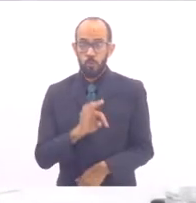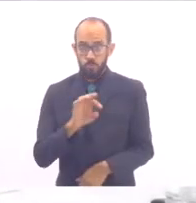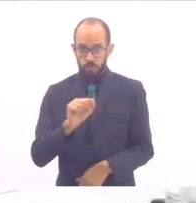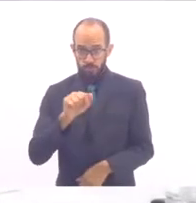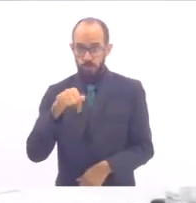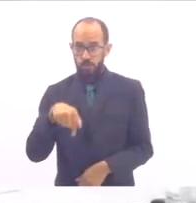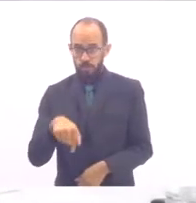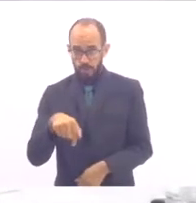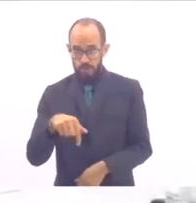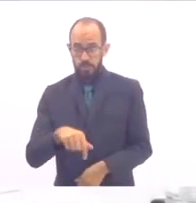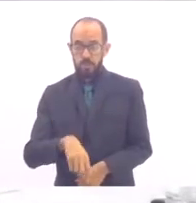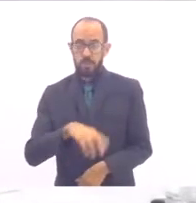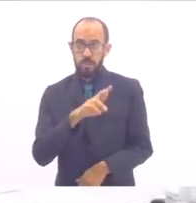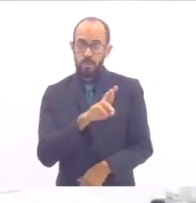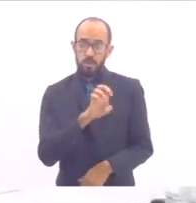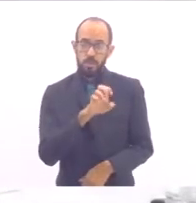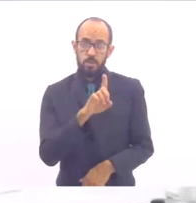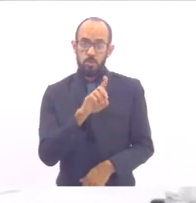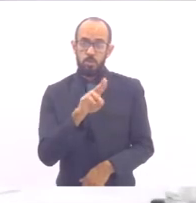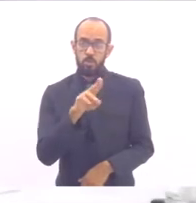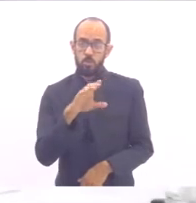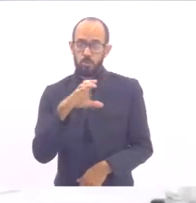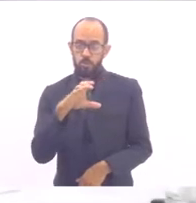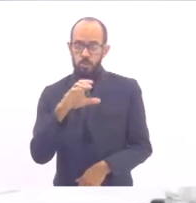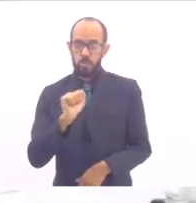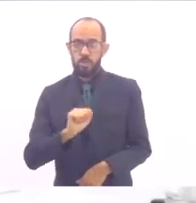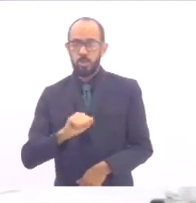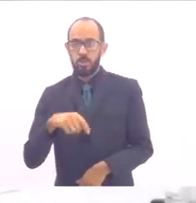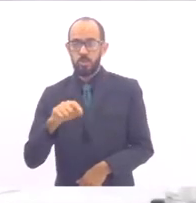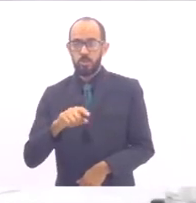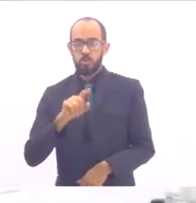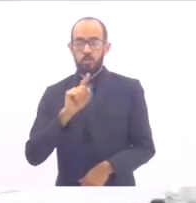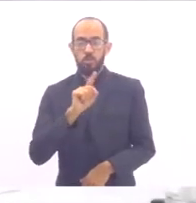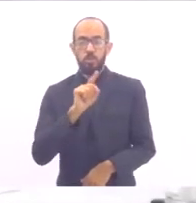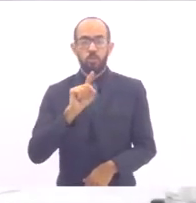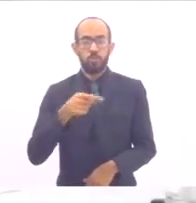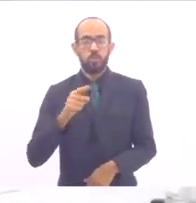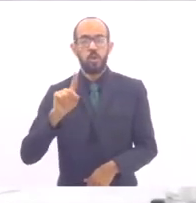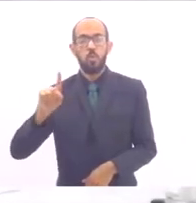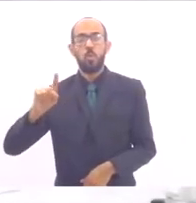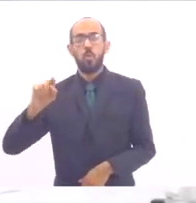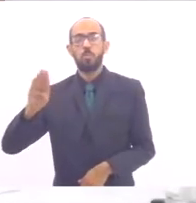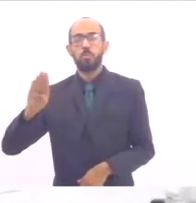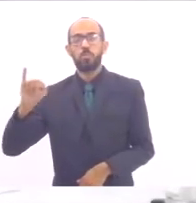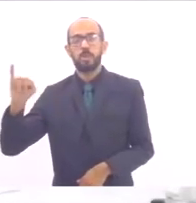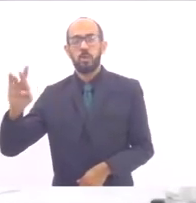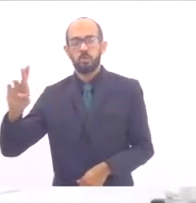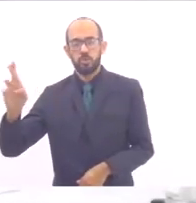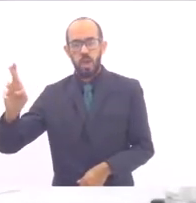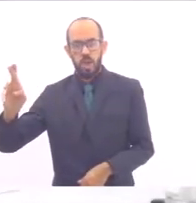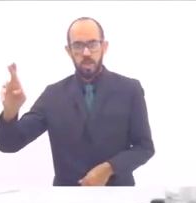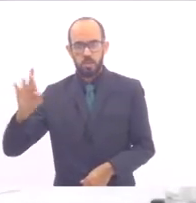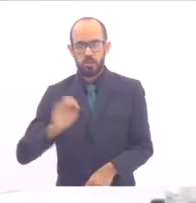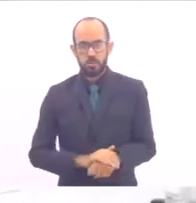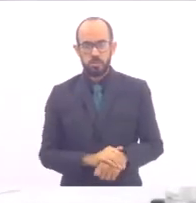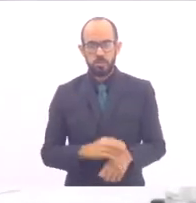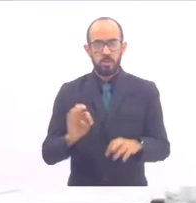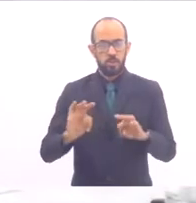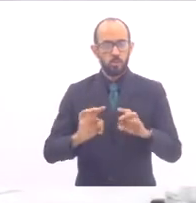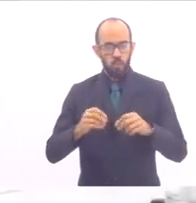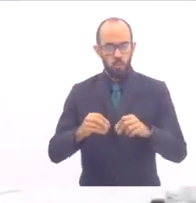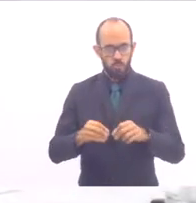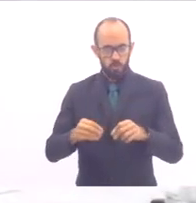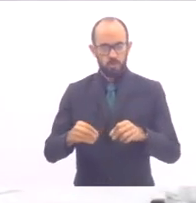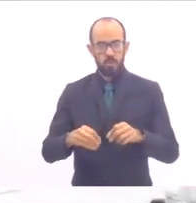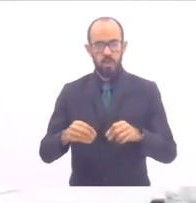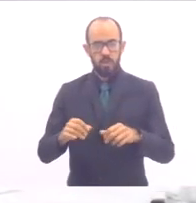Reduc, além de botarem 1,1 bilhão para cumprir todas as modificações tecnológicas para parar de